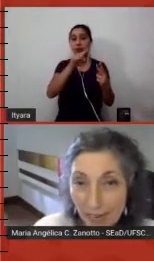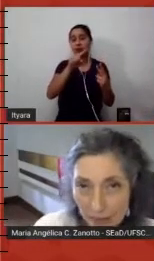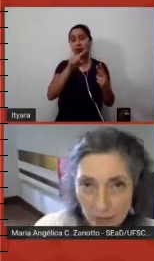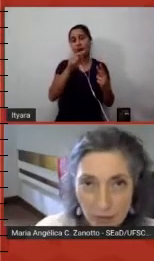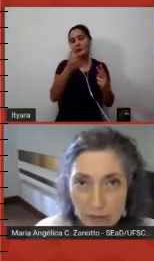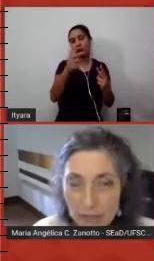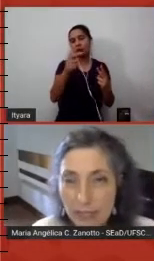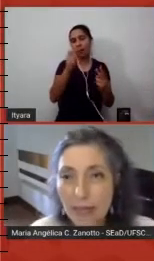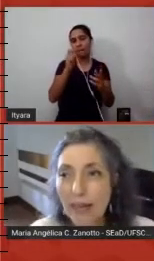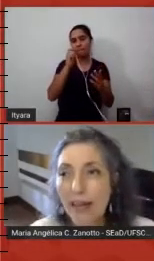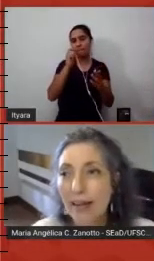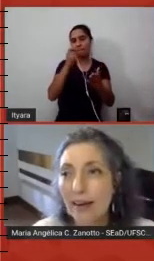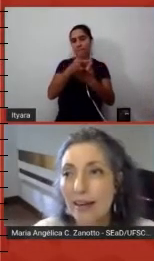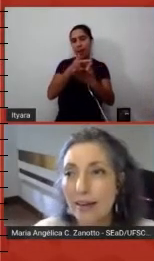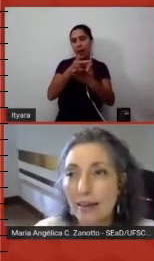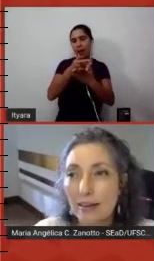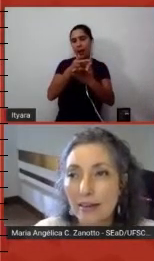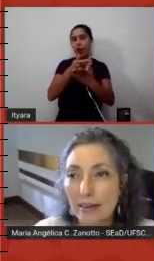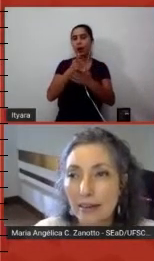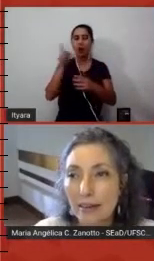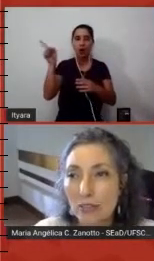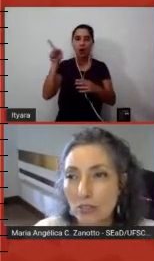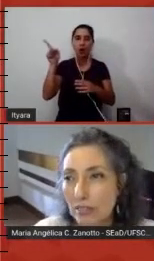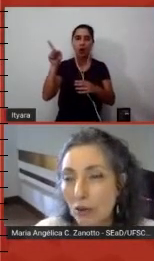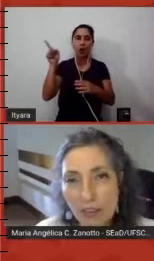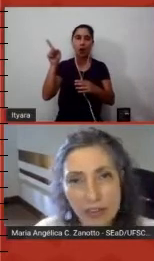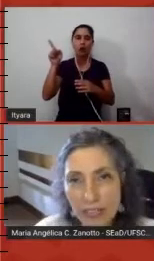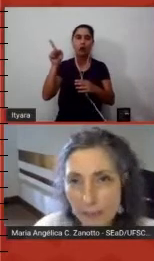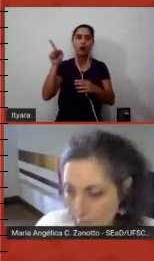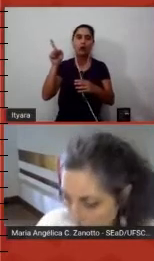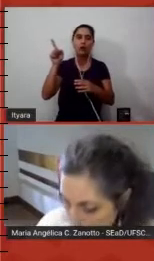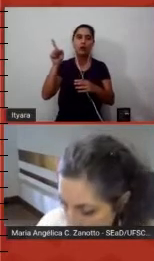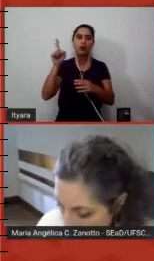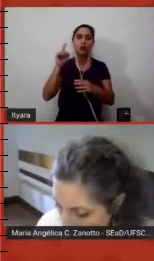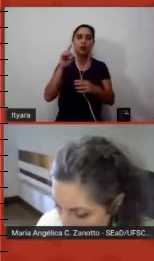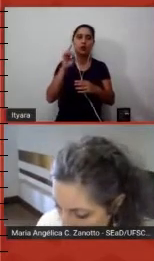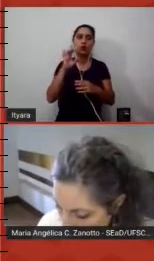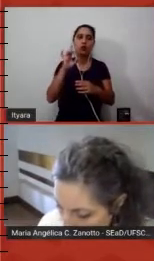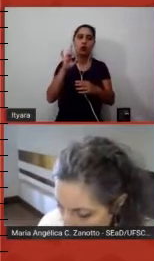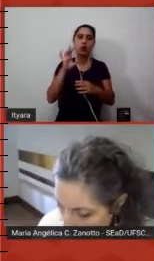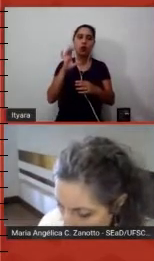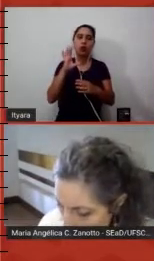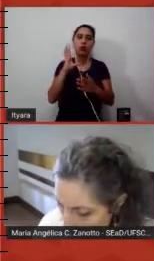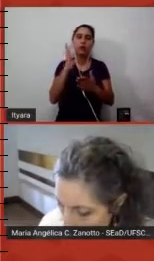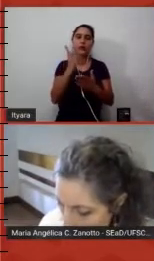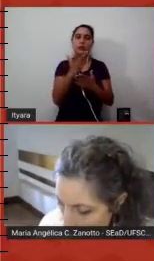pacote pago, né? Ela só salva em